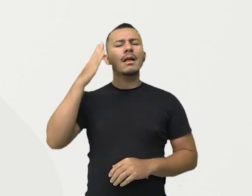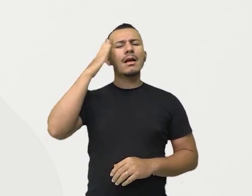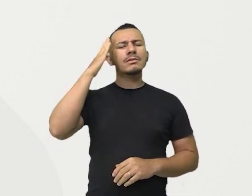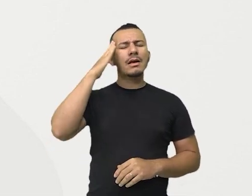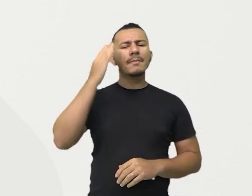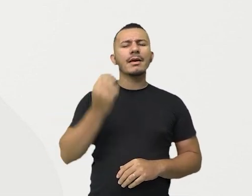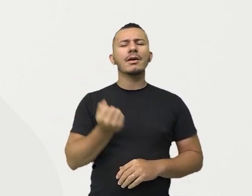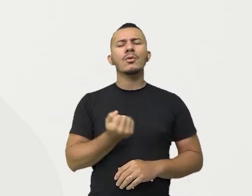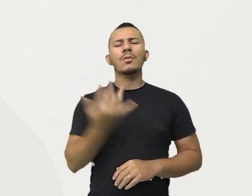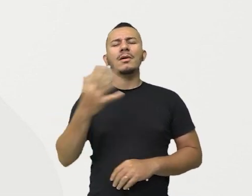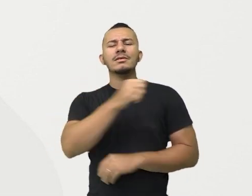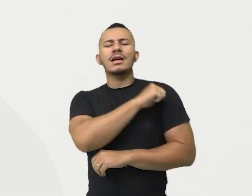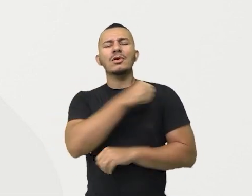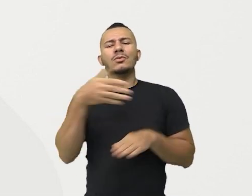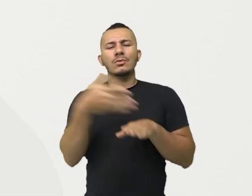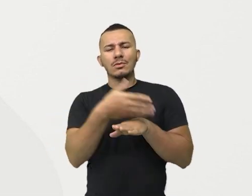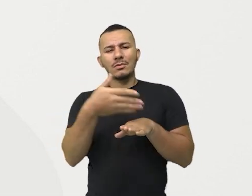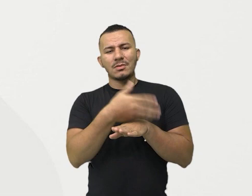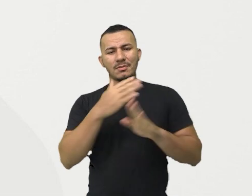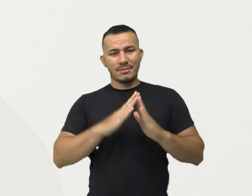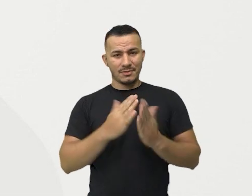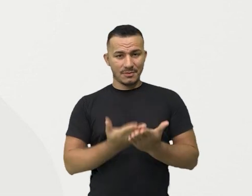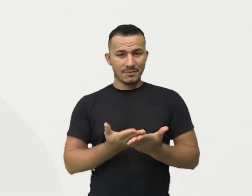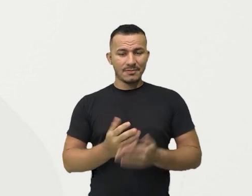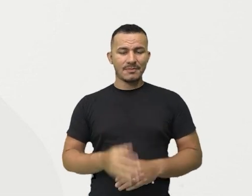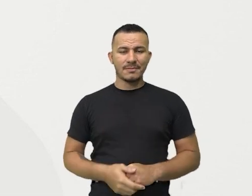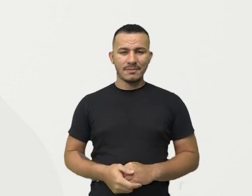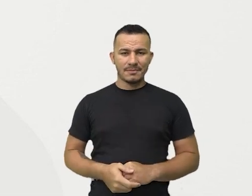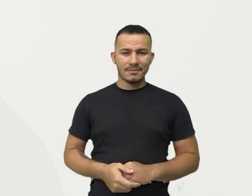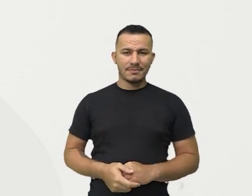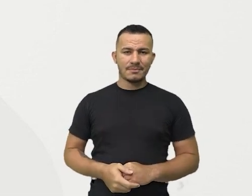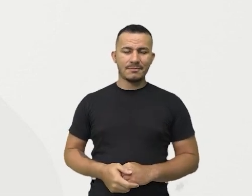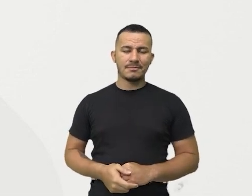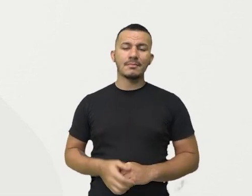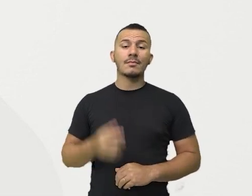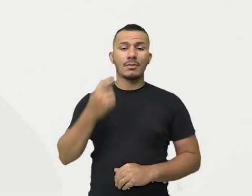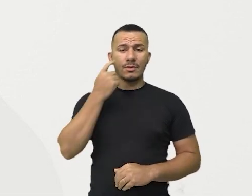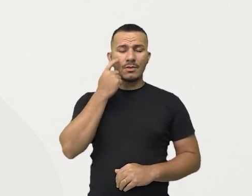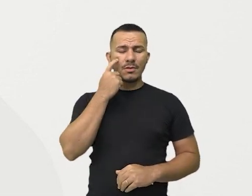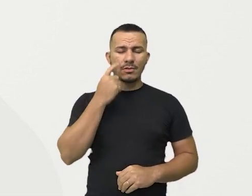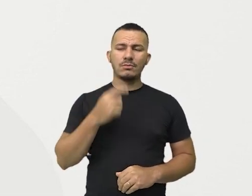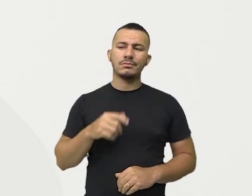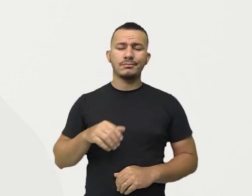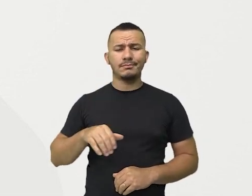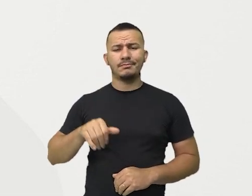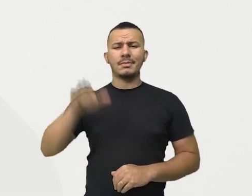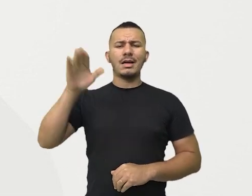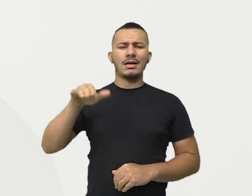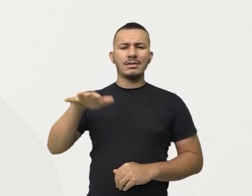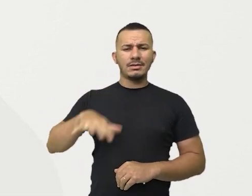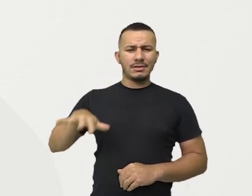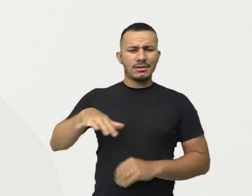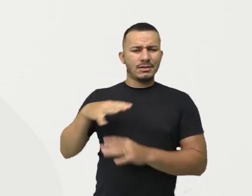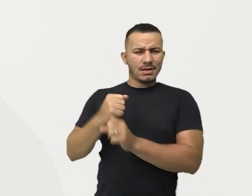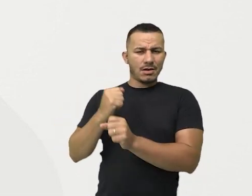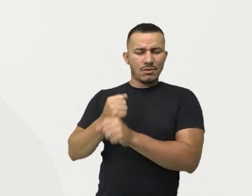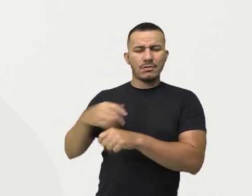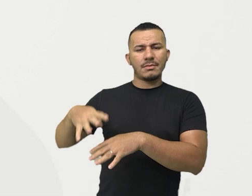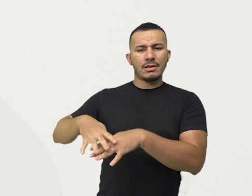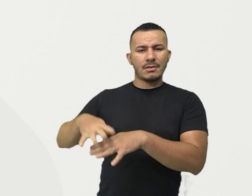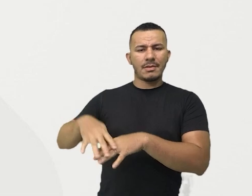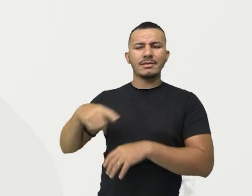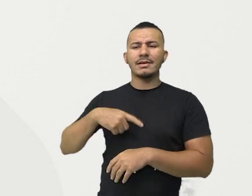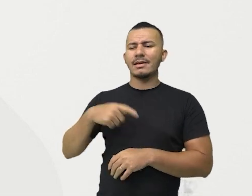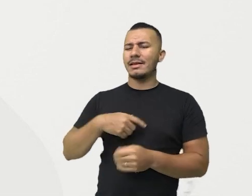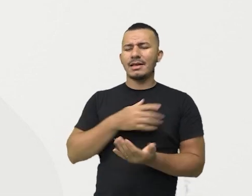Quantos compareceram? Bom, pessoal, na maioria das vezes, pessoal, problemas de matemática, a gente tem